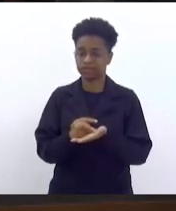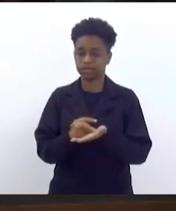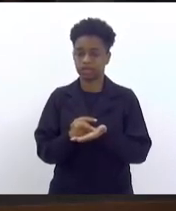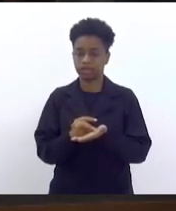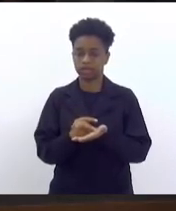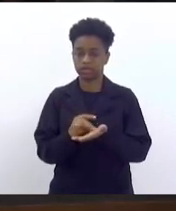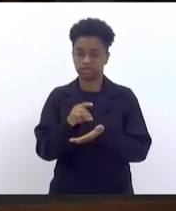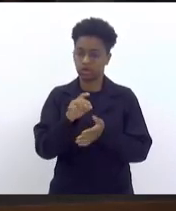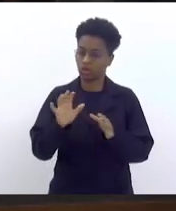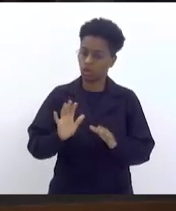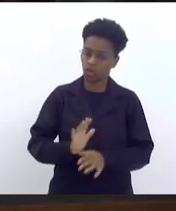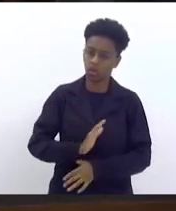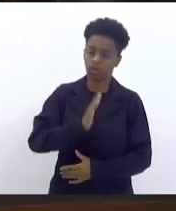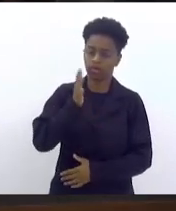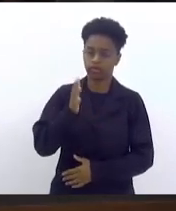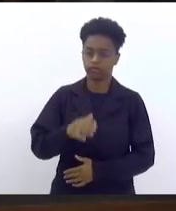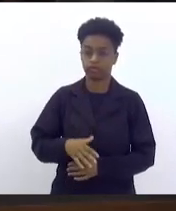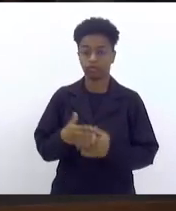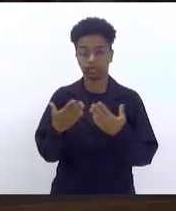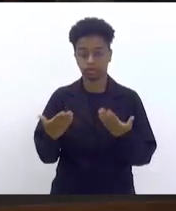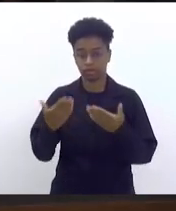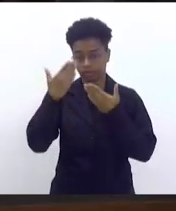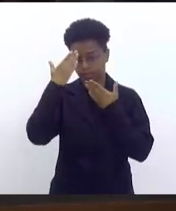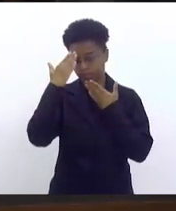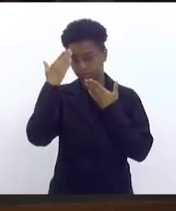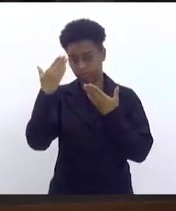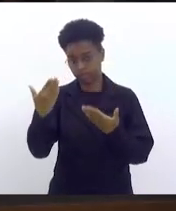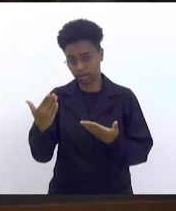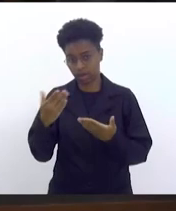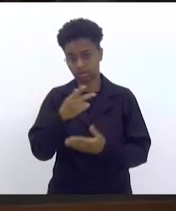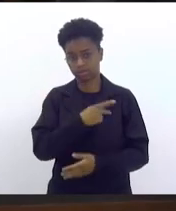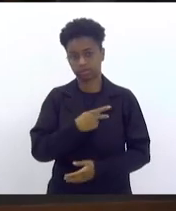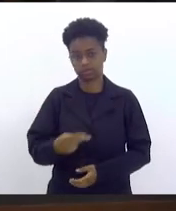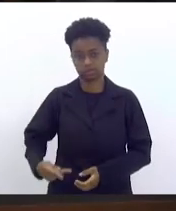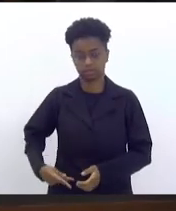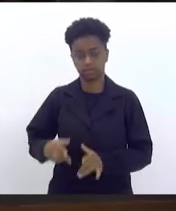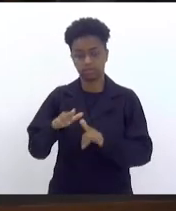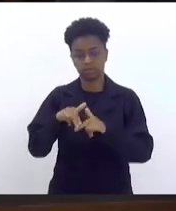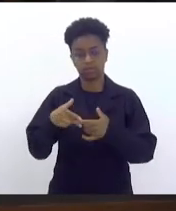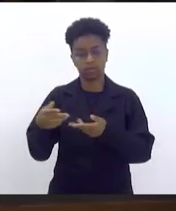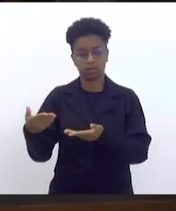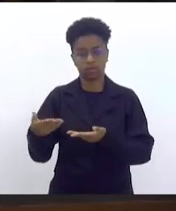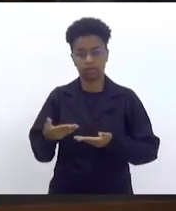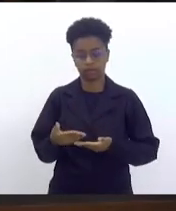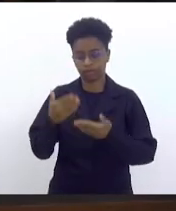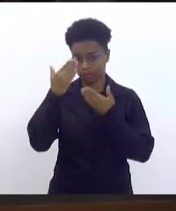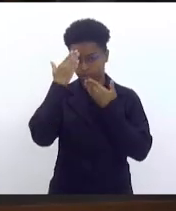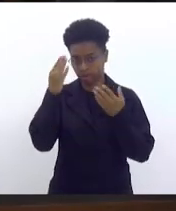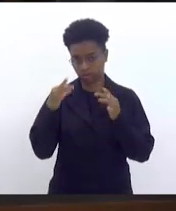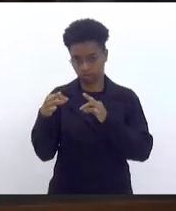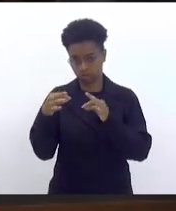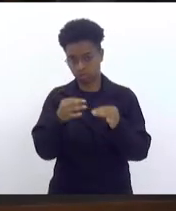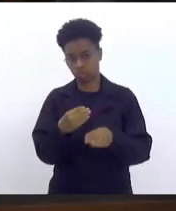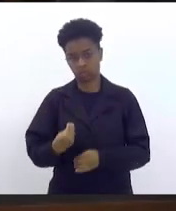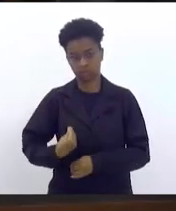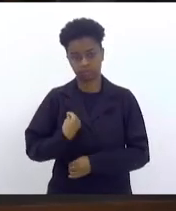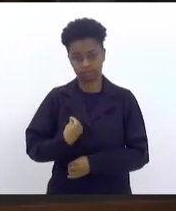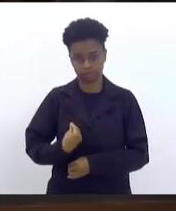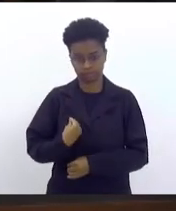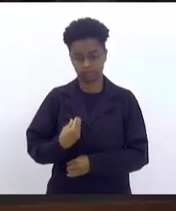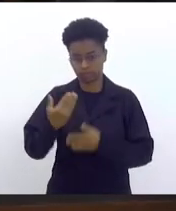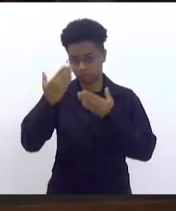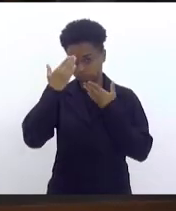terrível então muito obrigado Presidente pela pelo convite Obrigado a todos aqui presente ao público presente